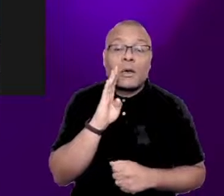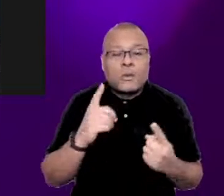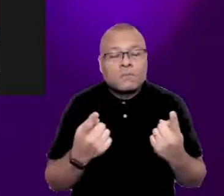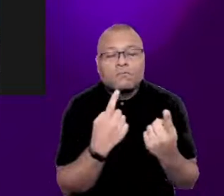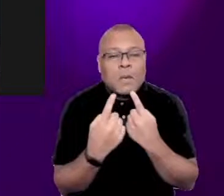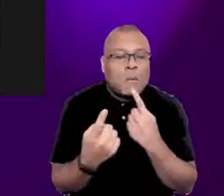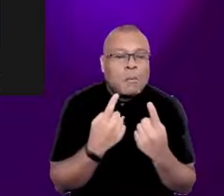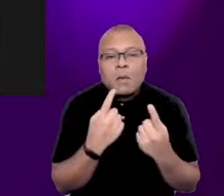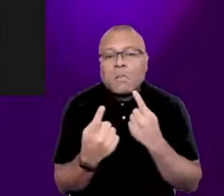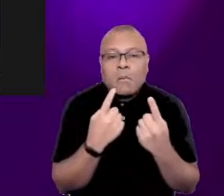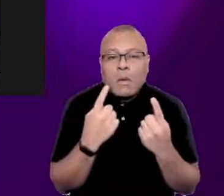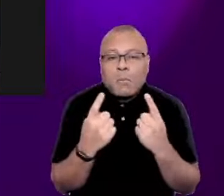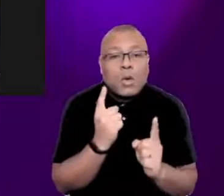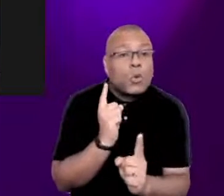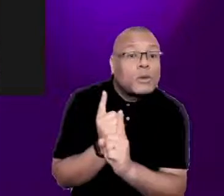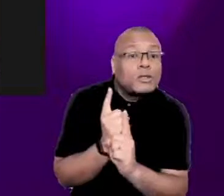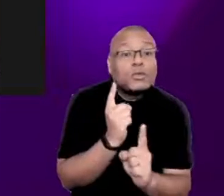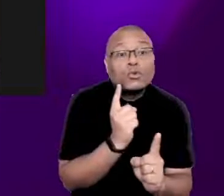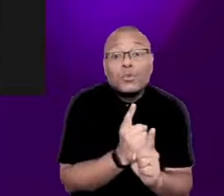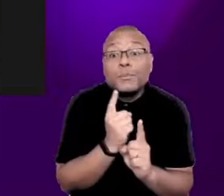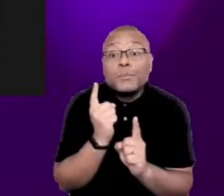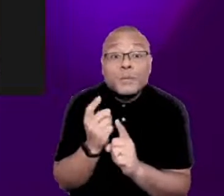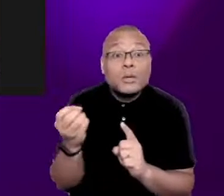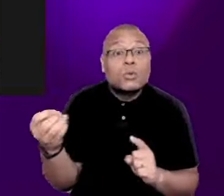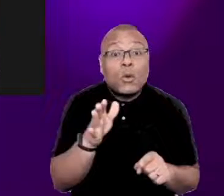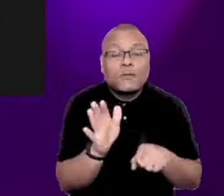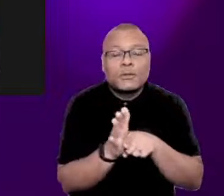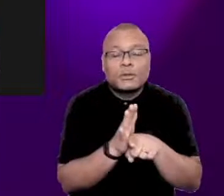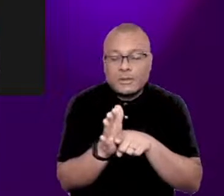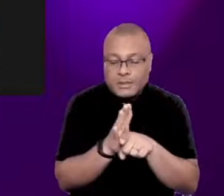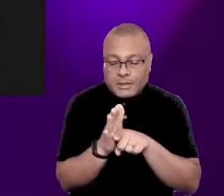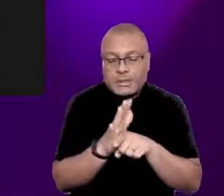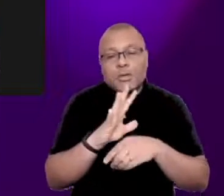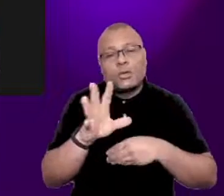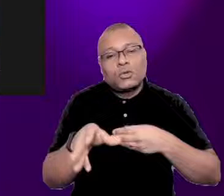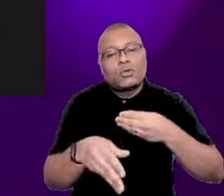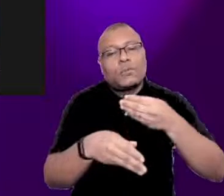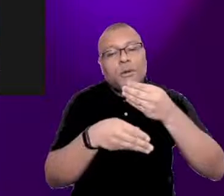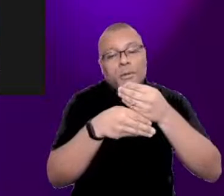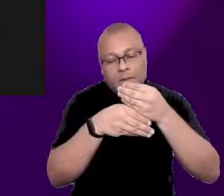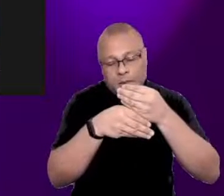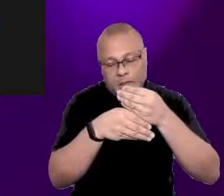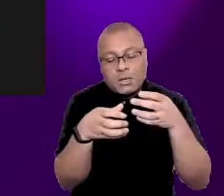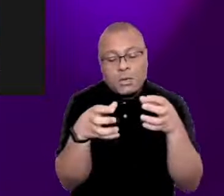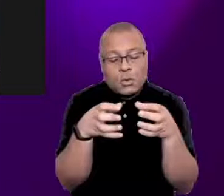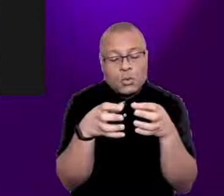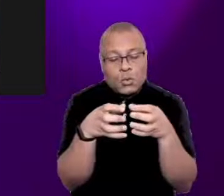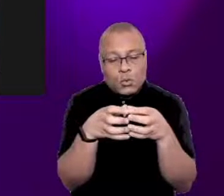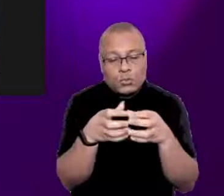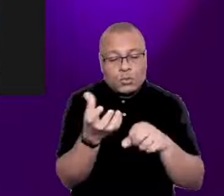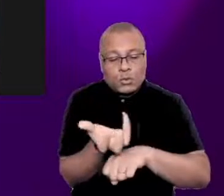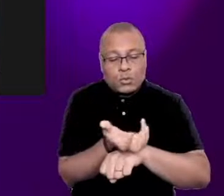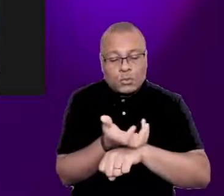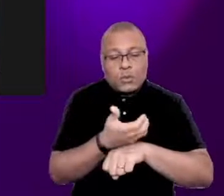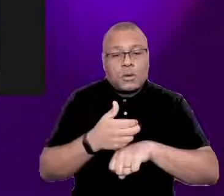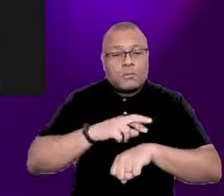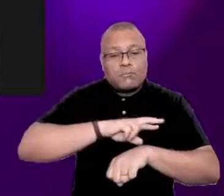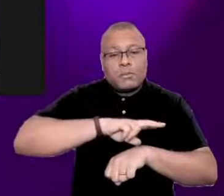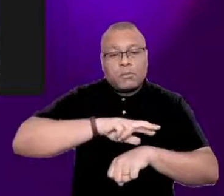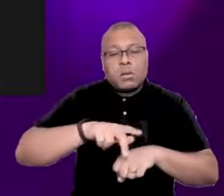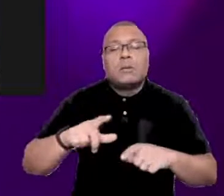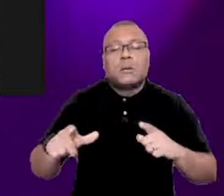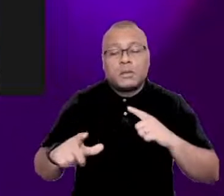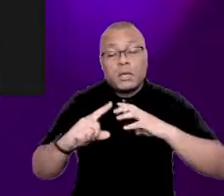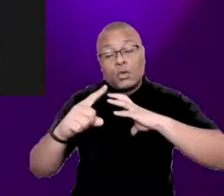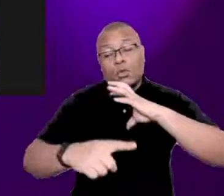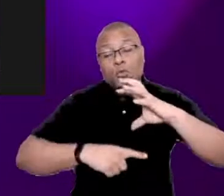discutir os achados dessa pesquisa em termos de implementação e como que os times multiprofissionais no mundo têm